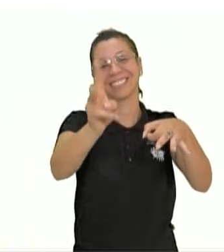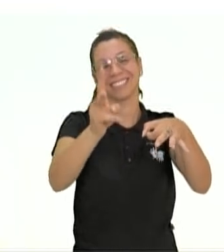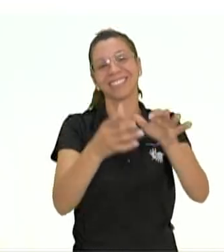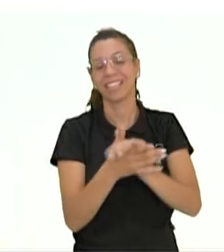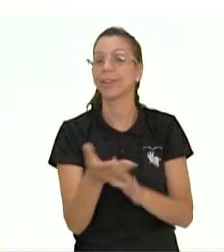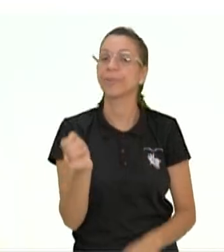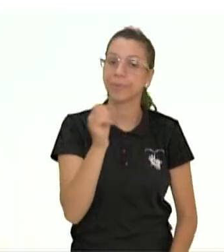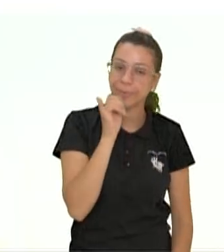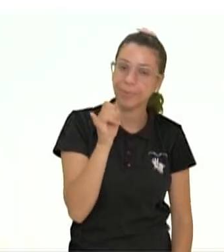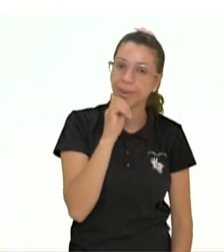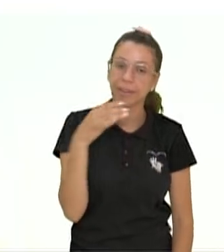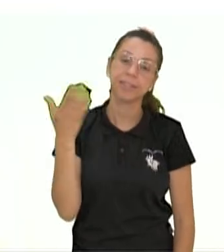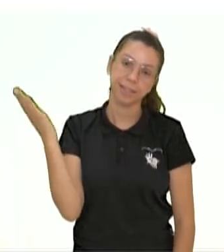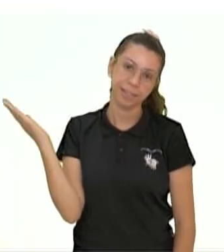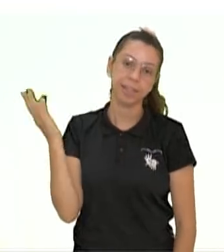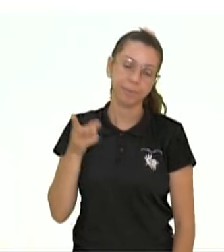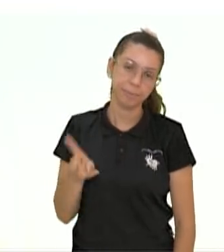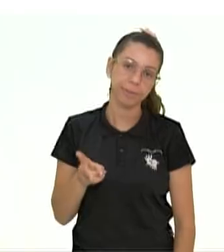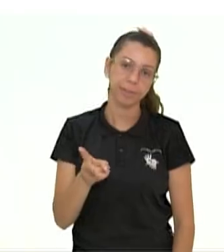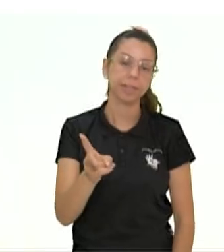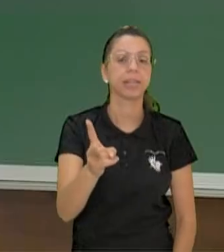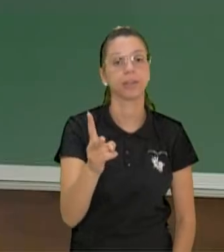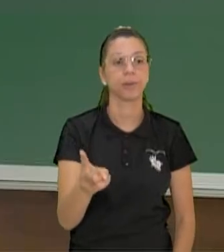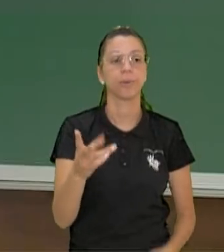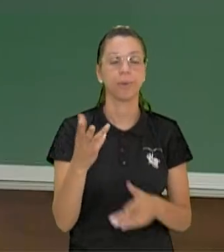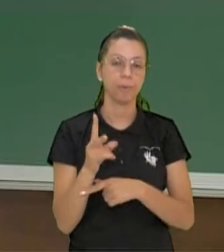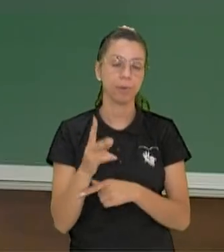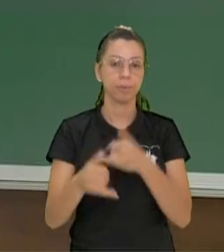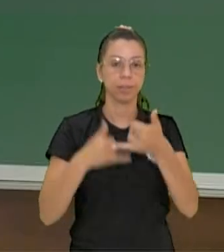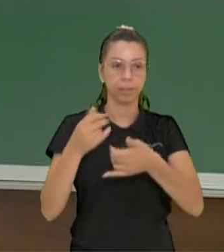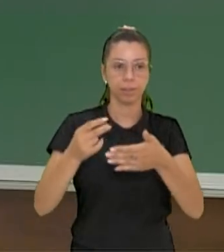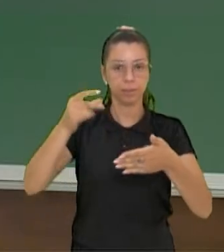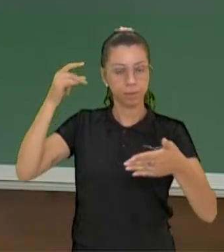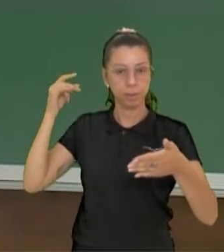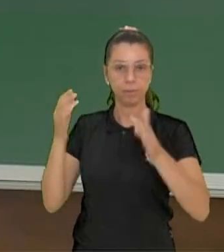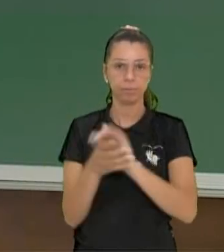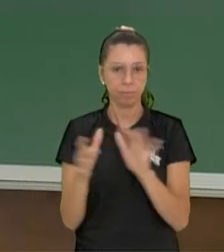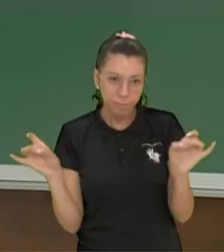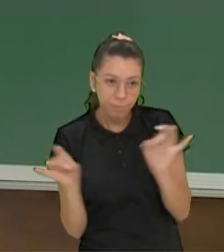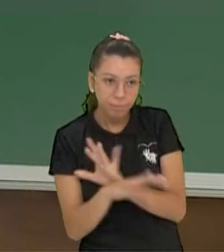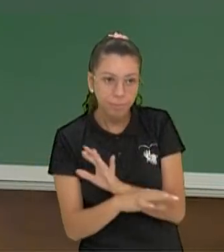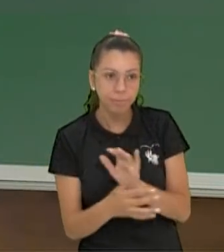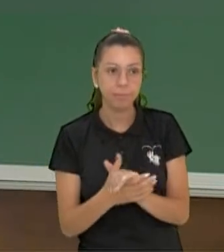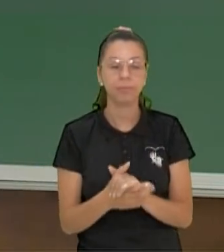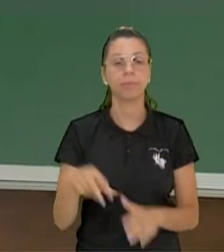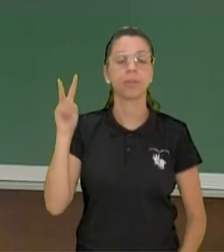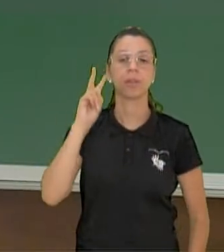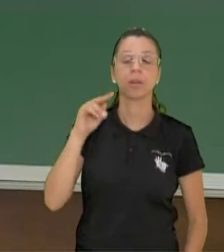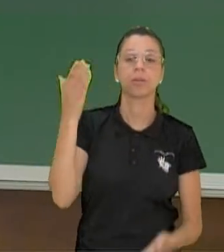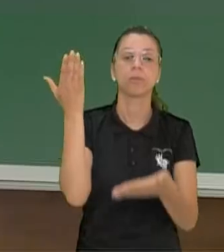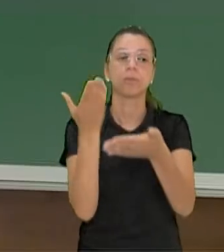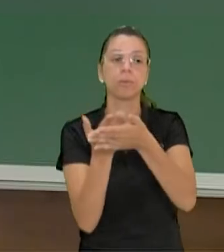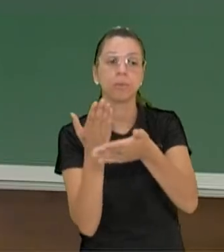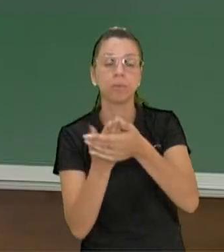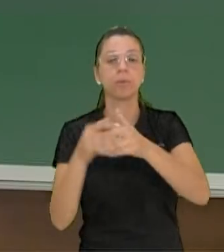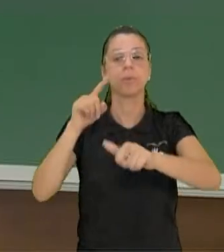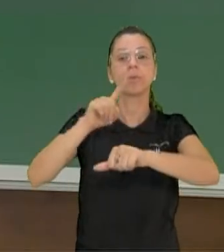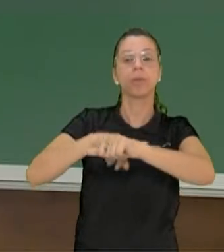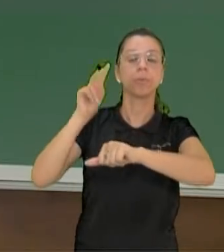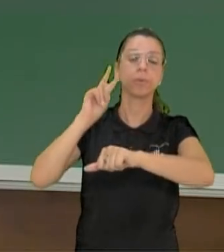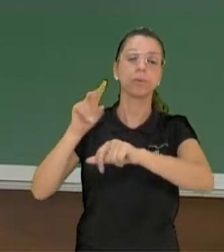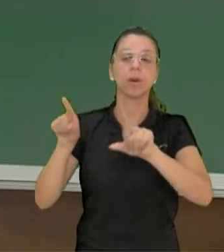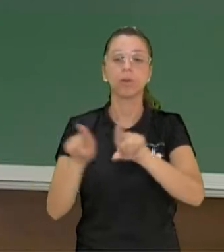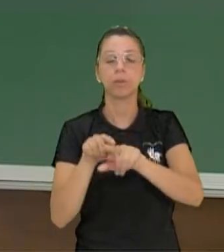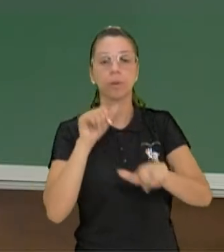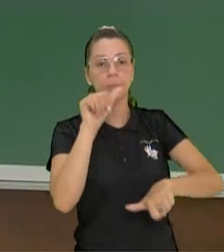É um exemplo de umas permanências com as brincadeiras antigas. Fechou então, galerinha? História, estuda o tempo histórico,